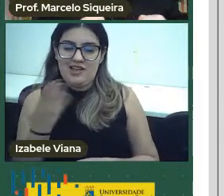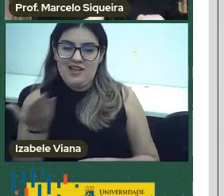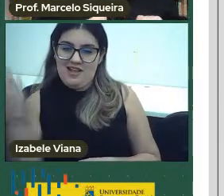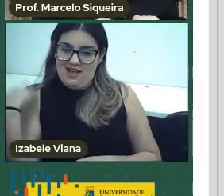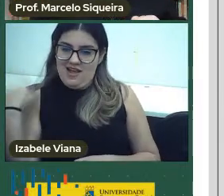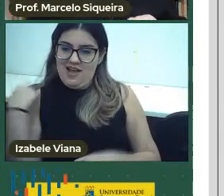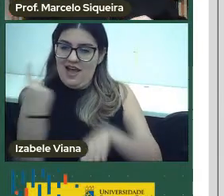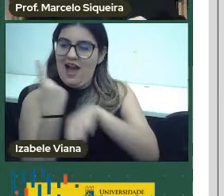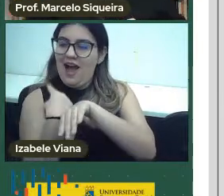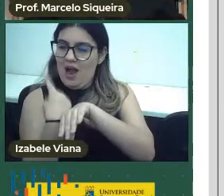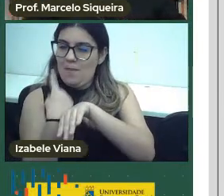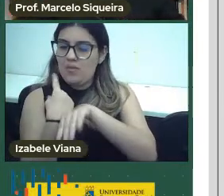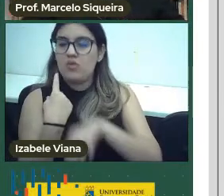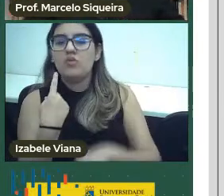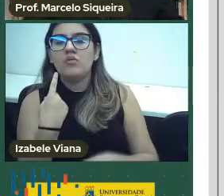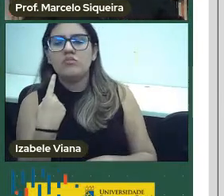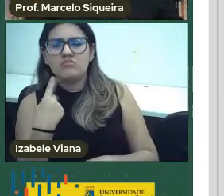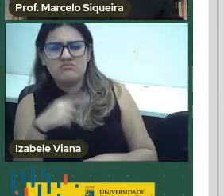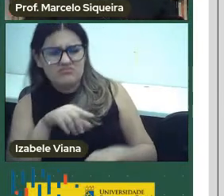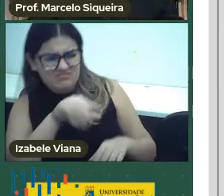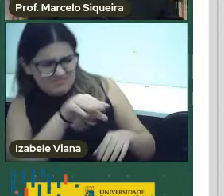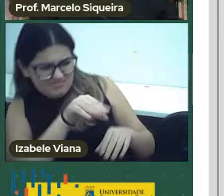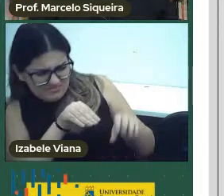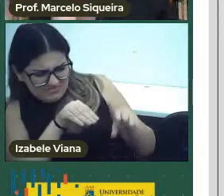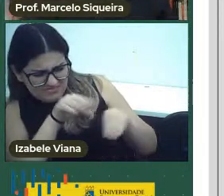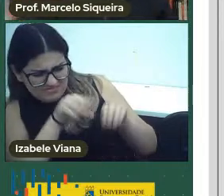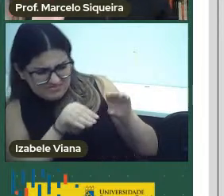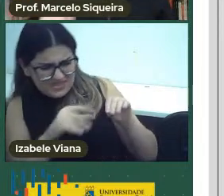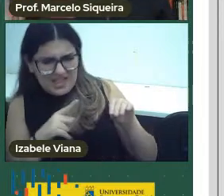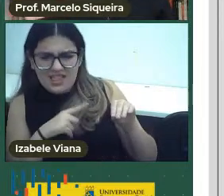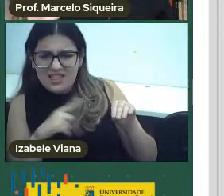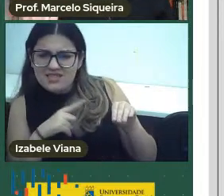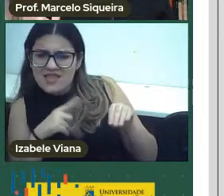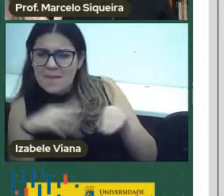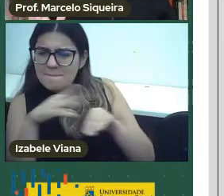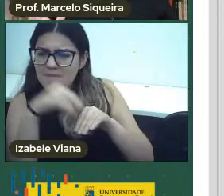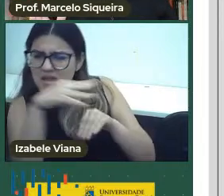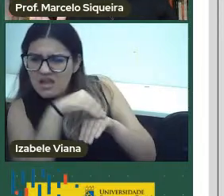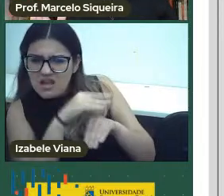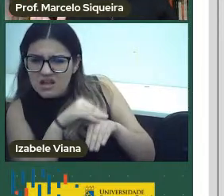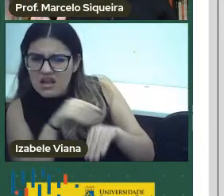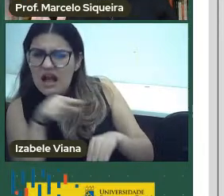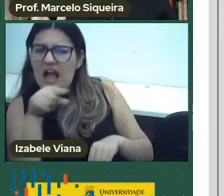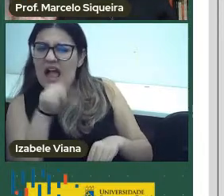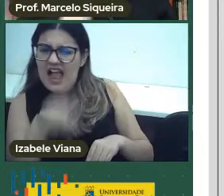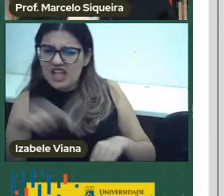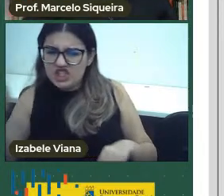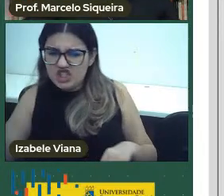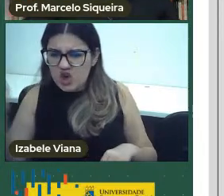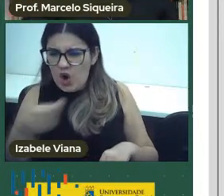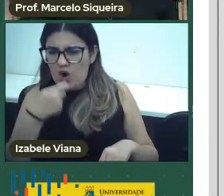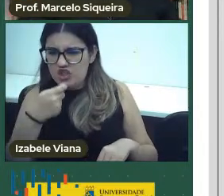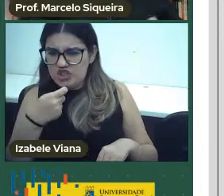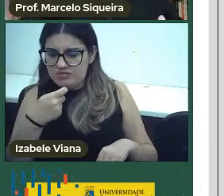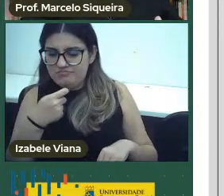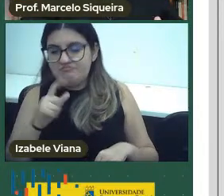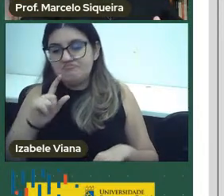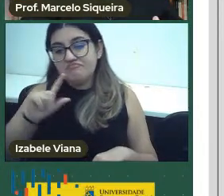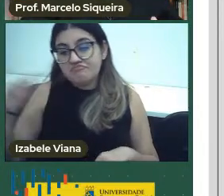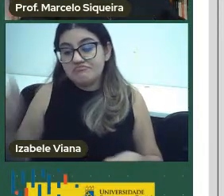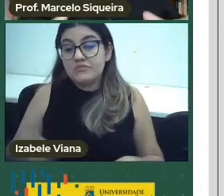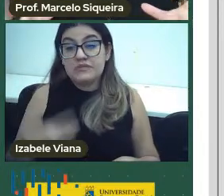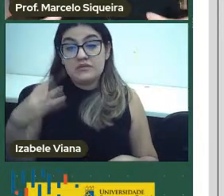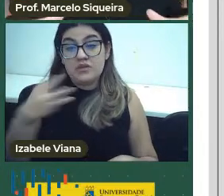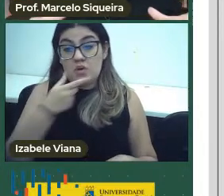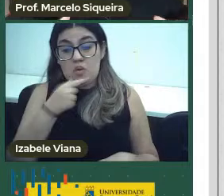tinha uma certa consistência, no final ali tinha uns pelinhos, ele falou, não, isso aqui é um chicote. O terceiro foi, pegou a pata